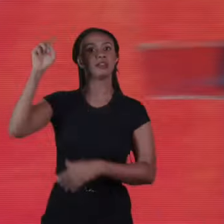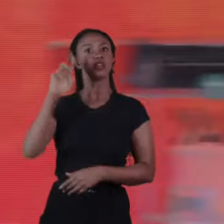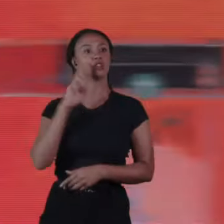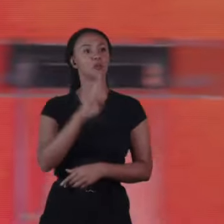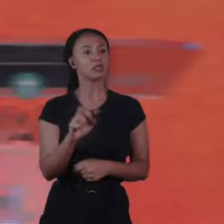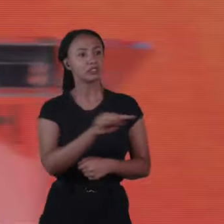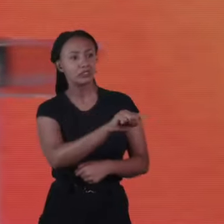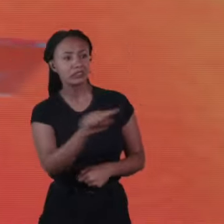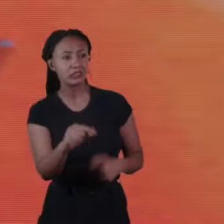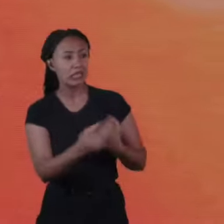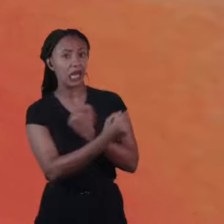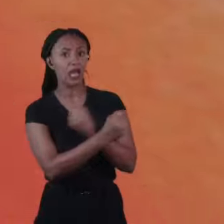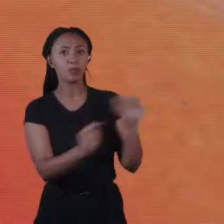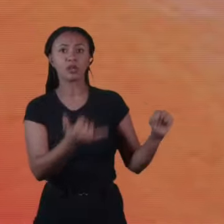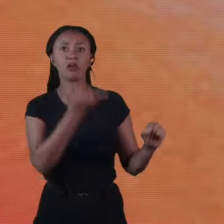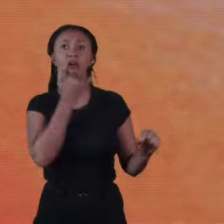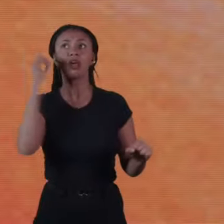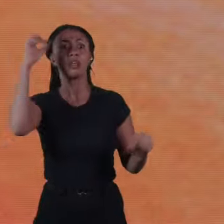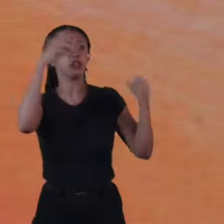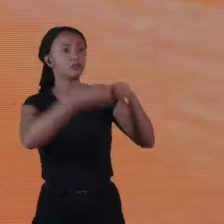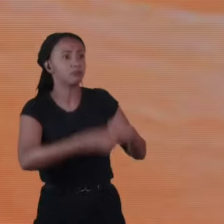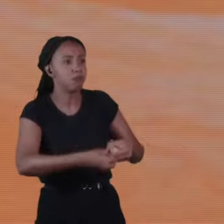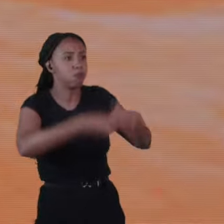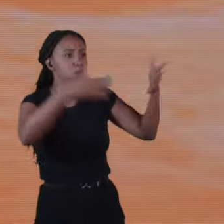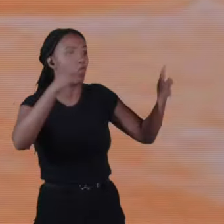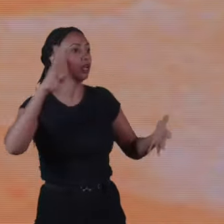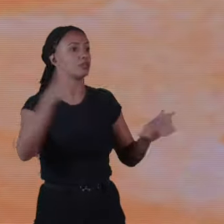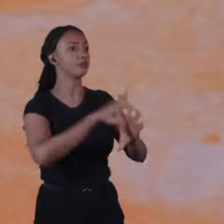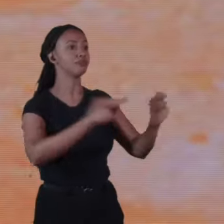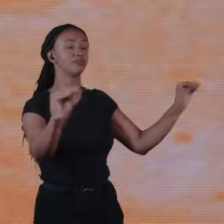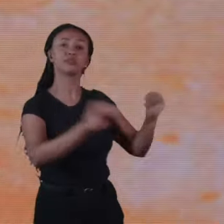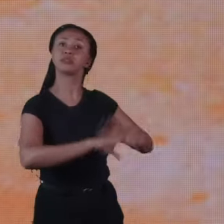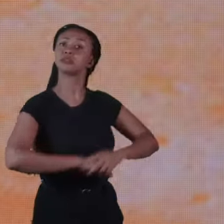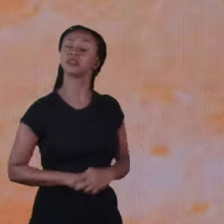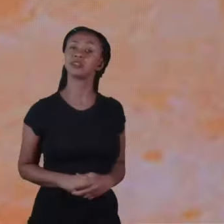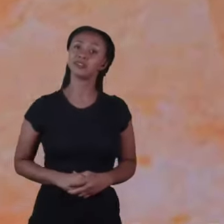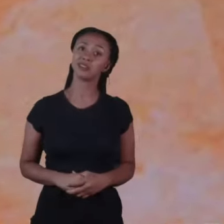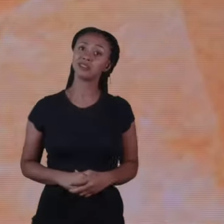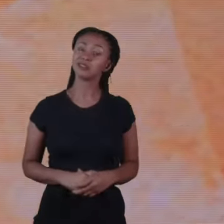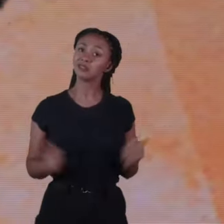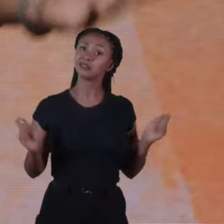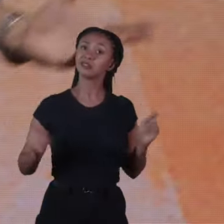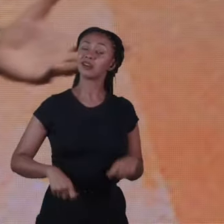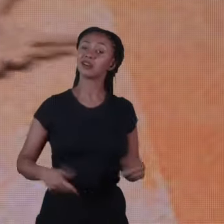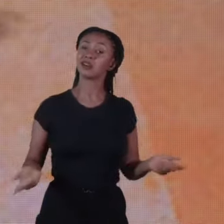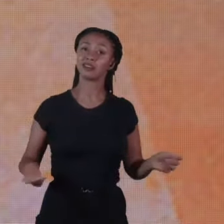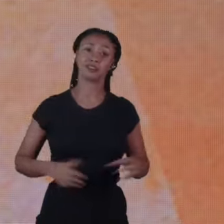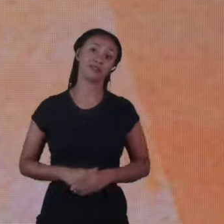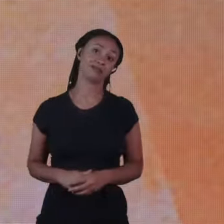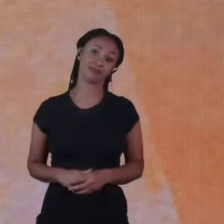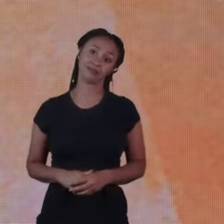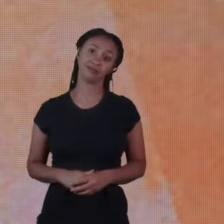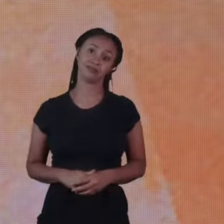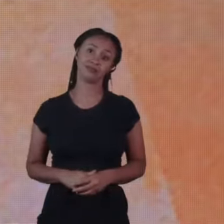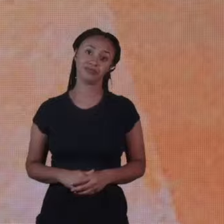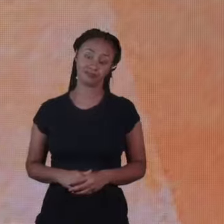era impossível, Deus entra lá com um milagre, e o que acontece com o impossível? Se dissolve,